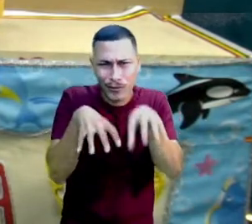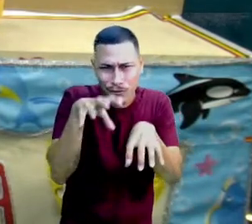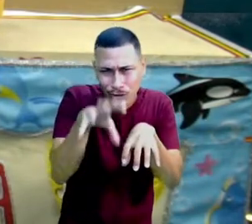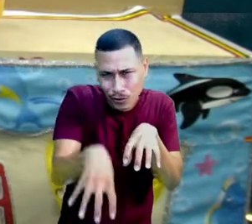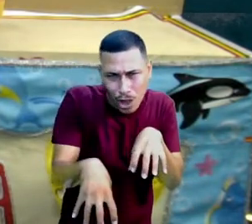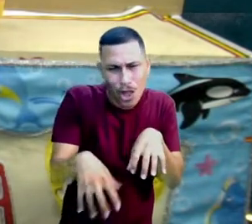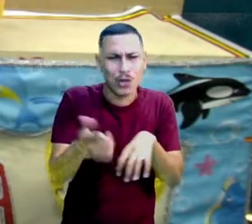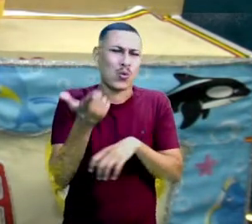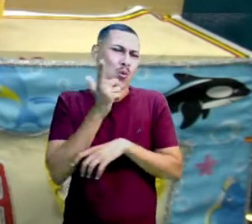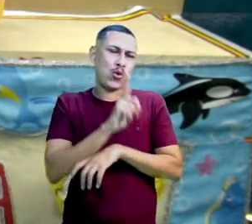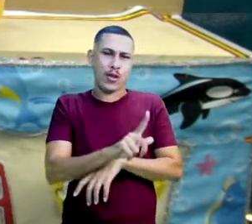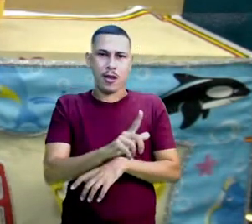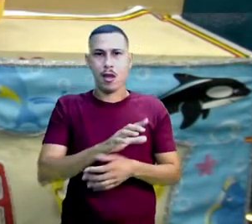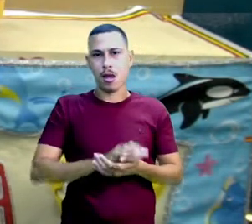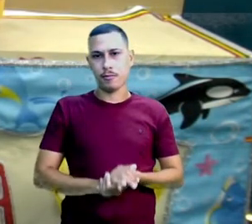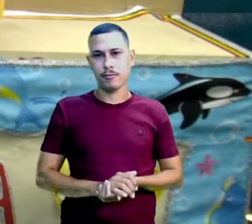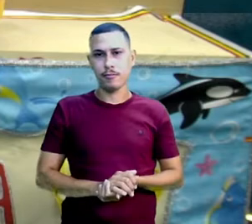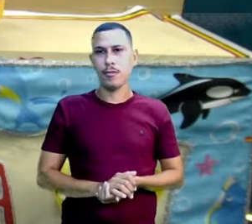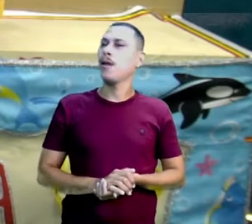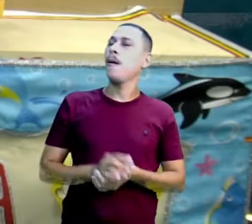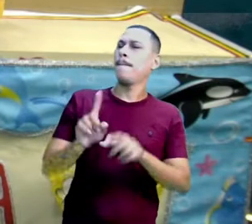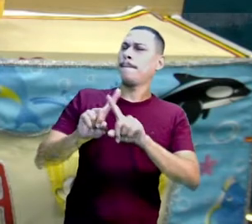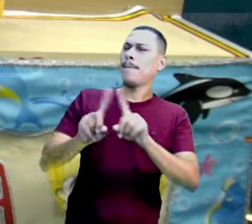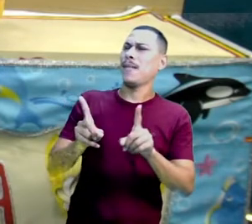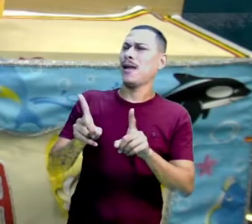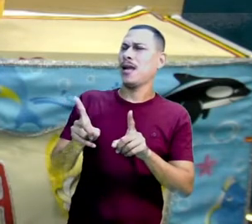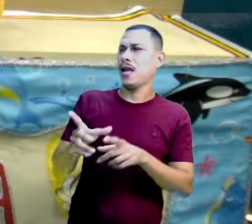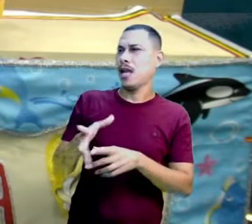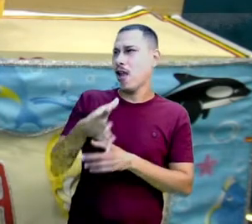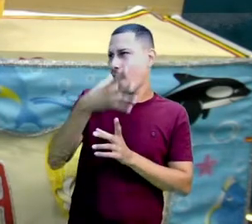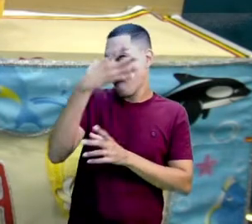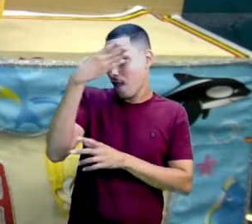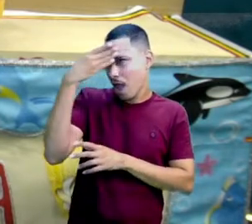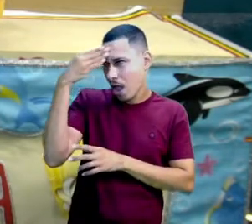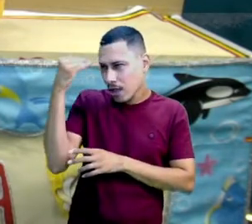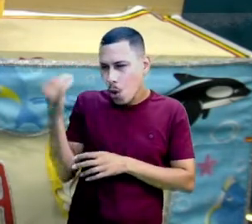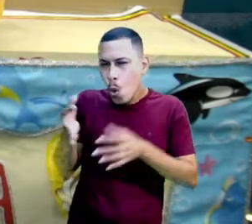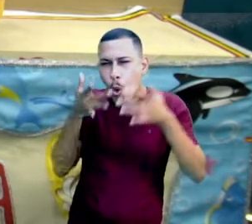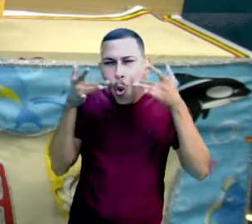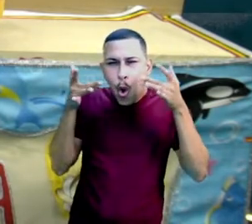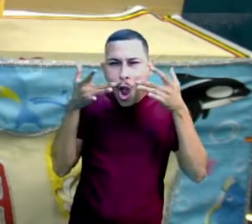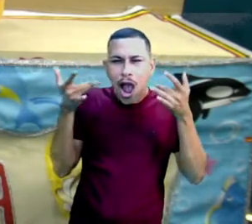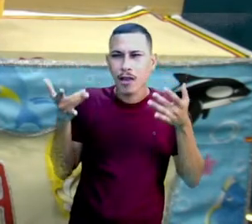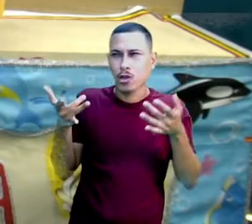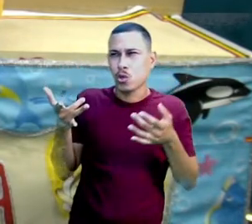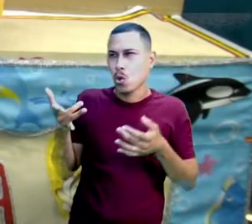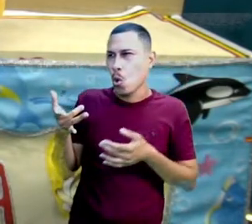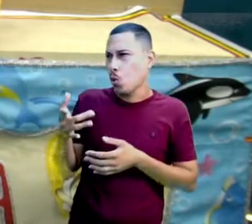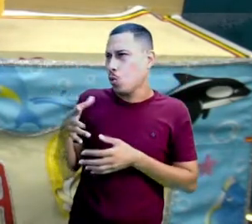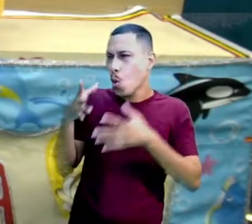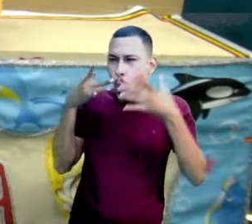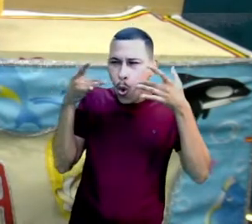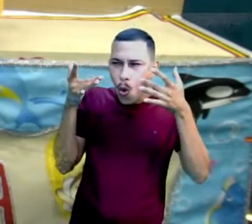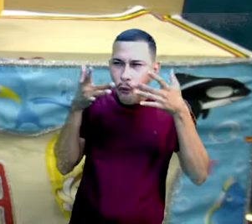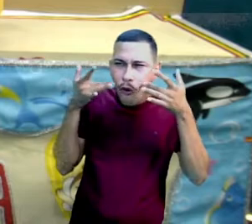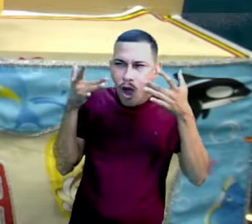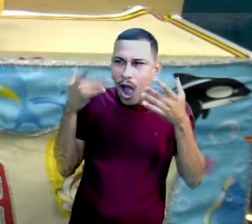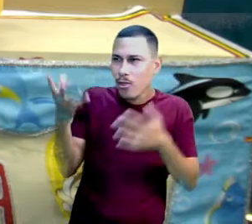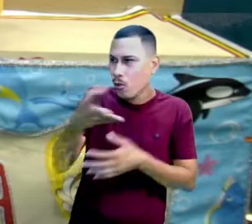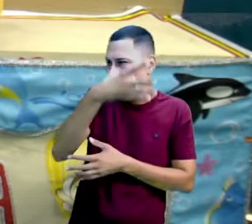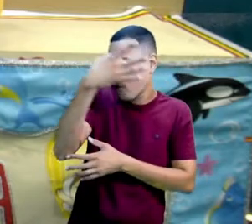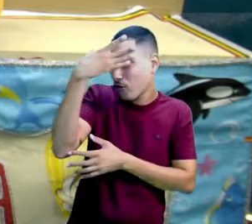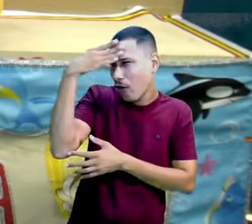E se distraiu. O gato se distraiu. Tu sabe com quem? Com quem? Com